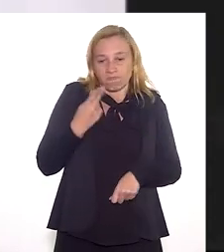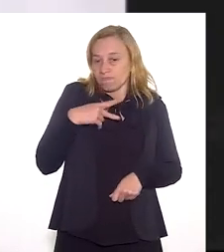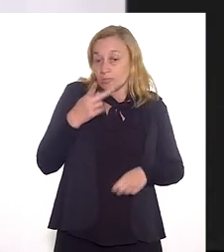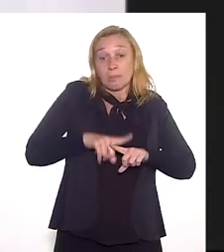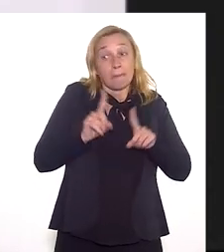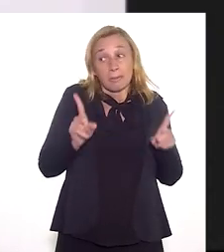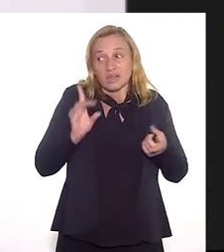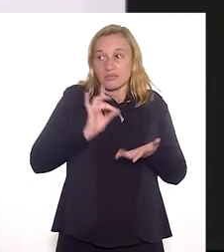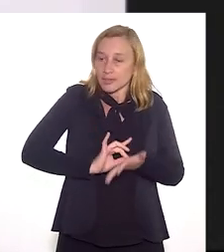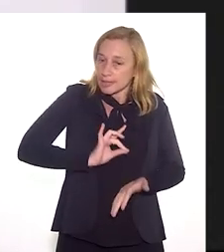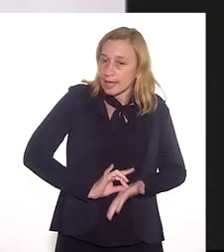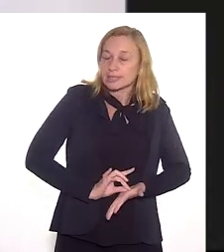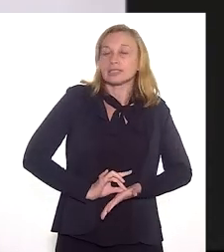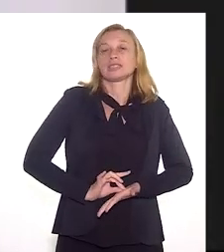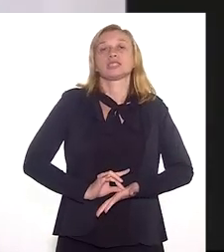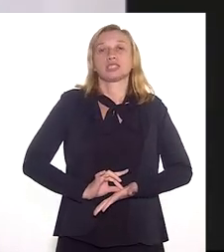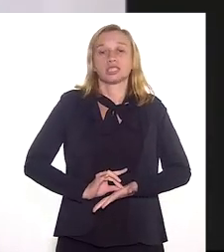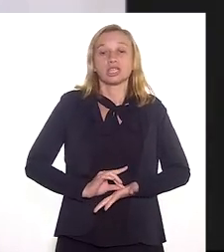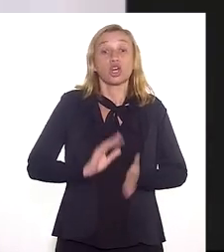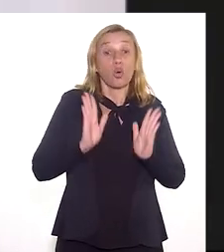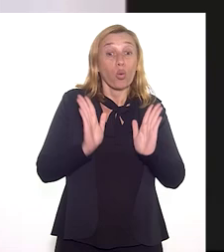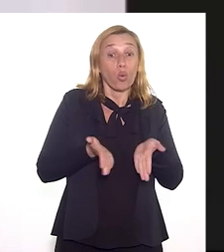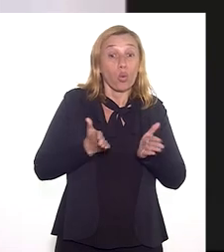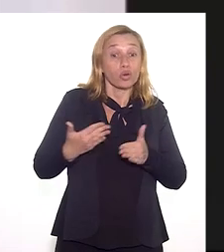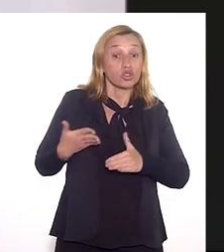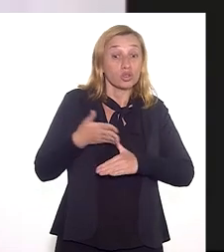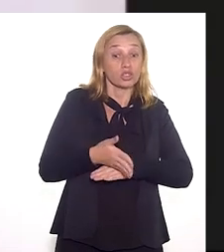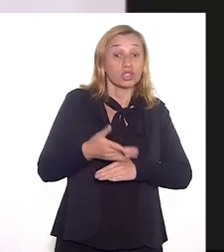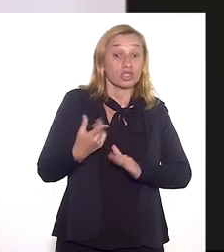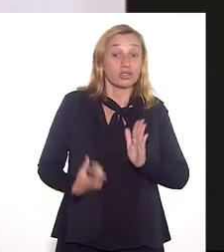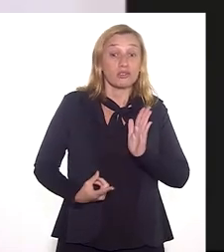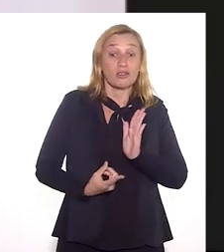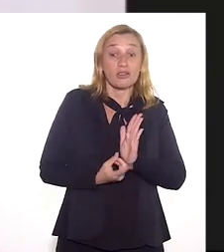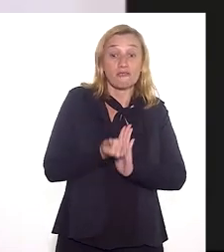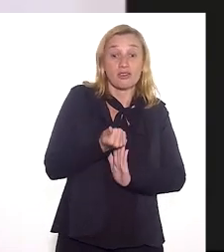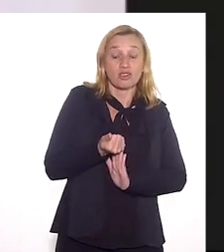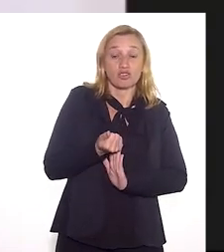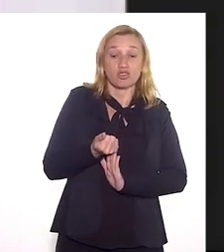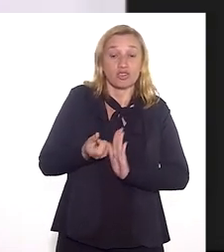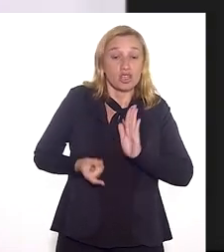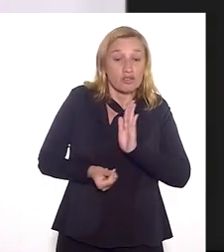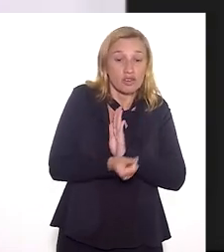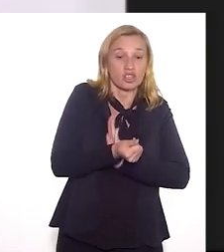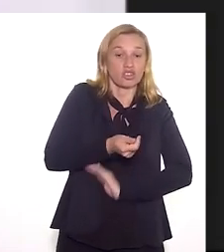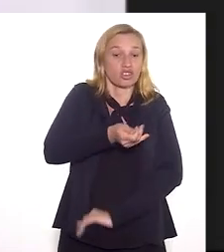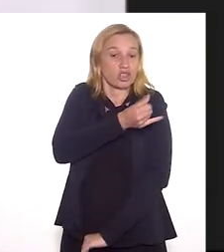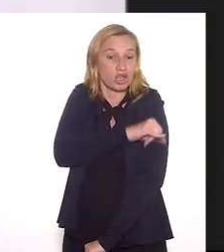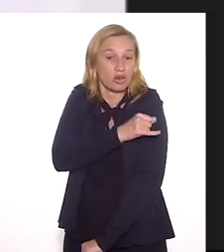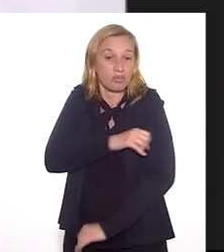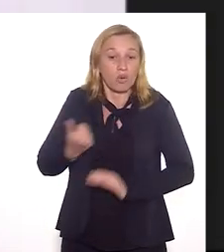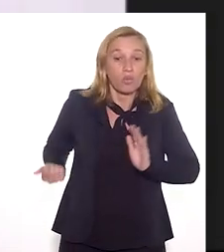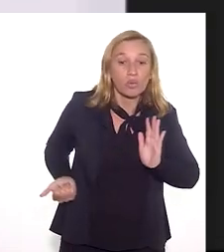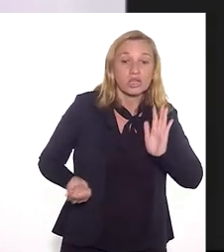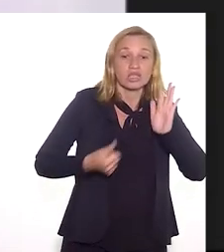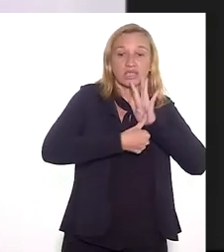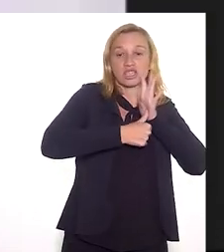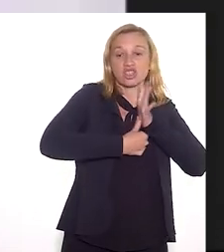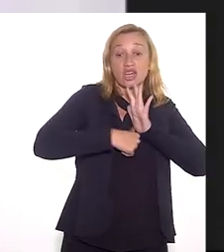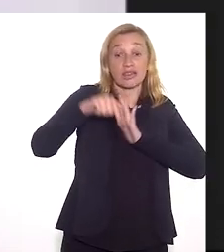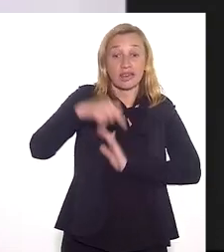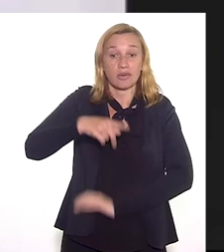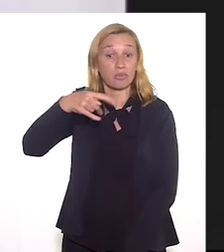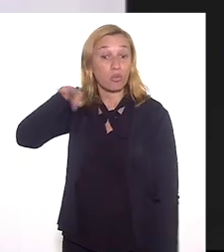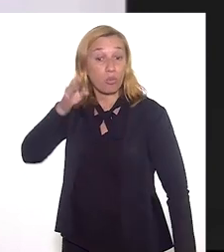gente não precisa entrar aqui nessa seara, mas a verdade é que a gente hoje entra como Invest Rio com alguns parceiros para trazer